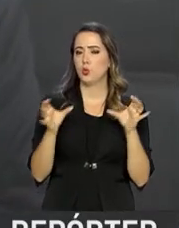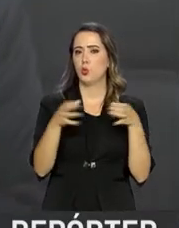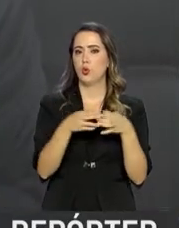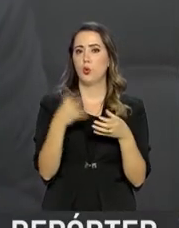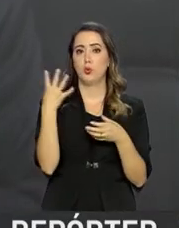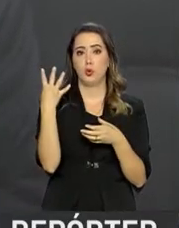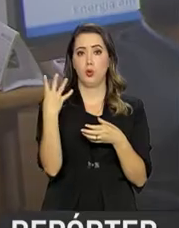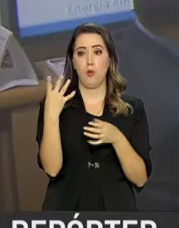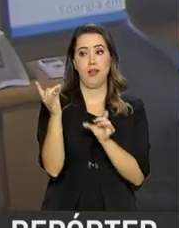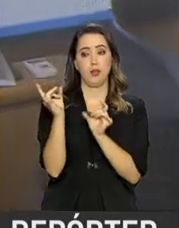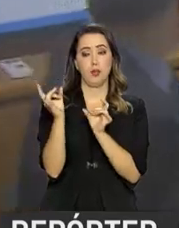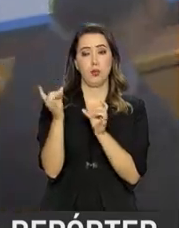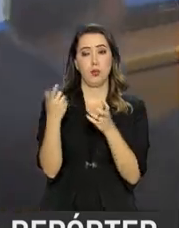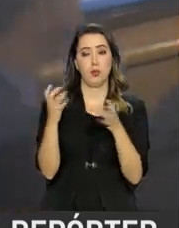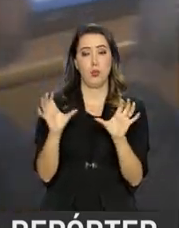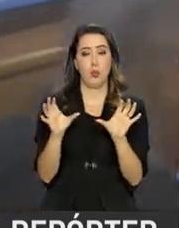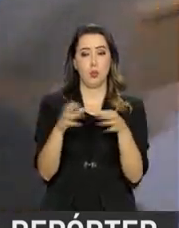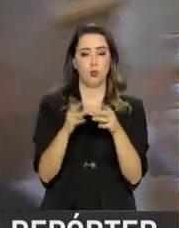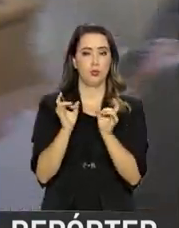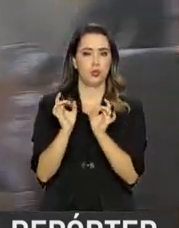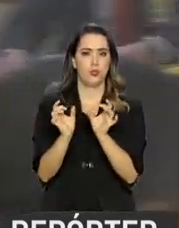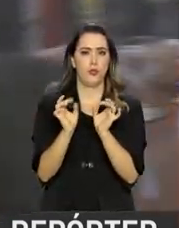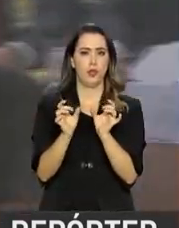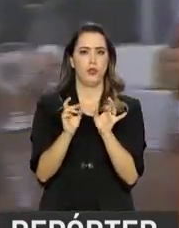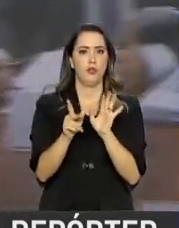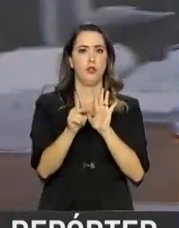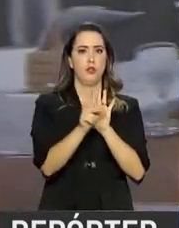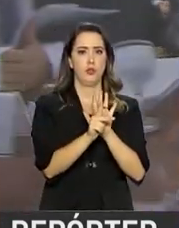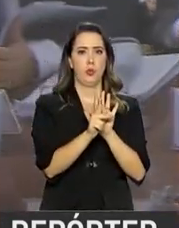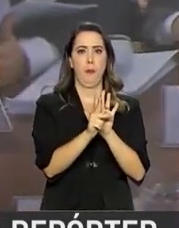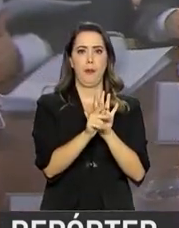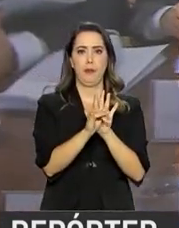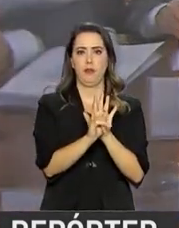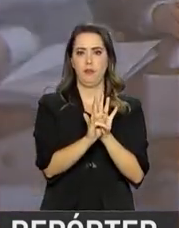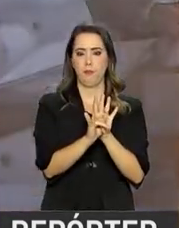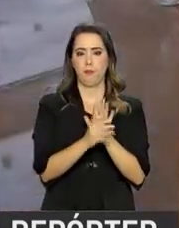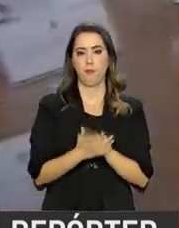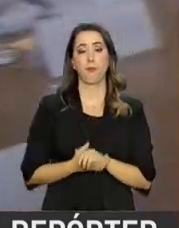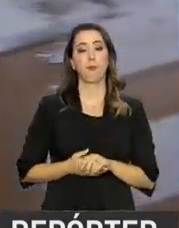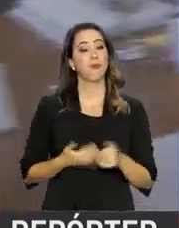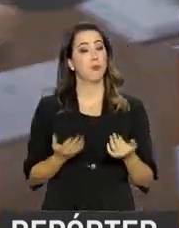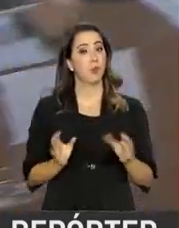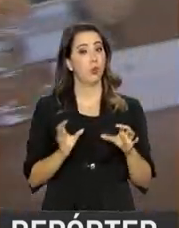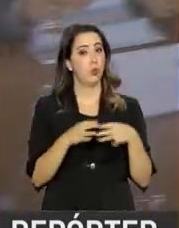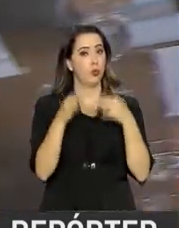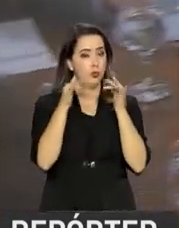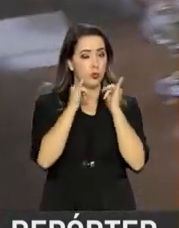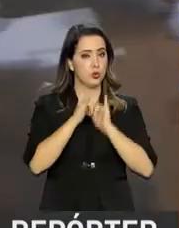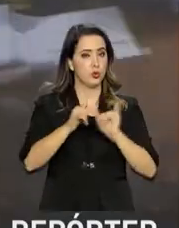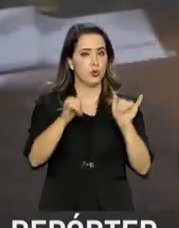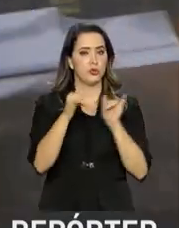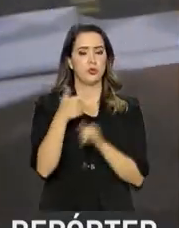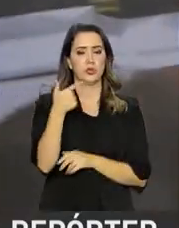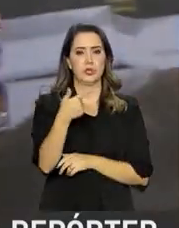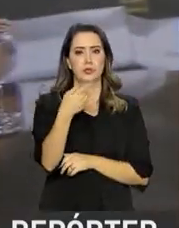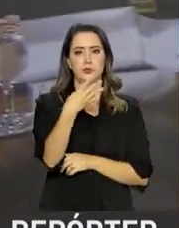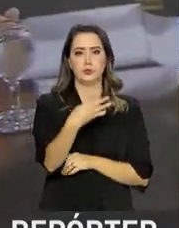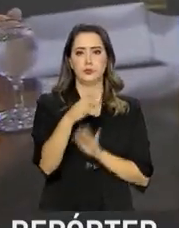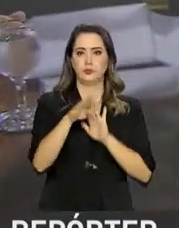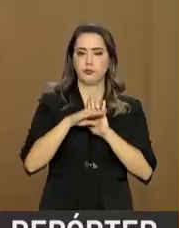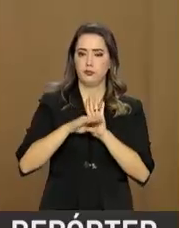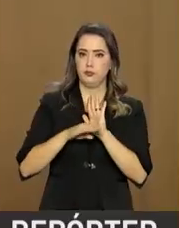rodada de concessões do programa de parcerias de investimentos o pt na área de energia são 24